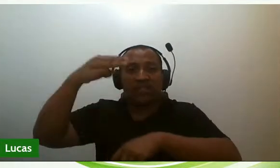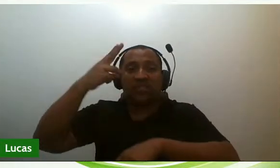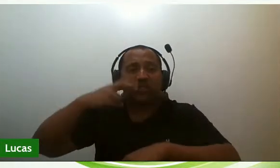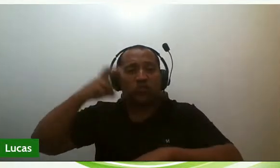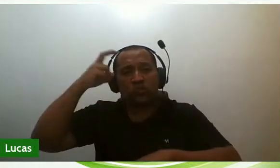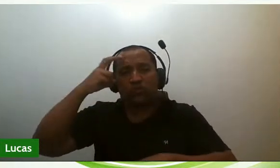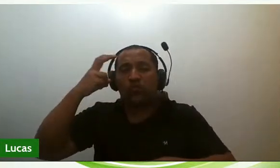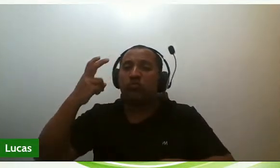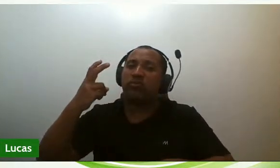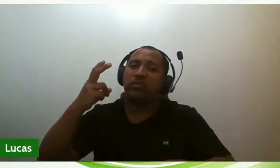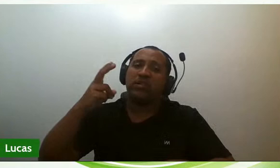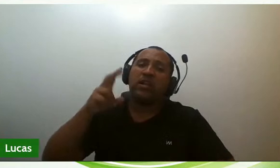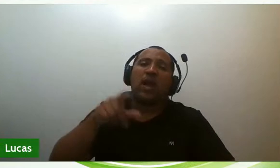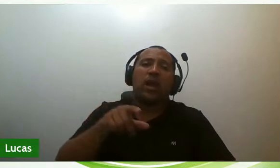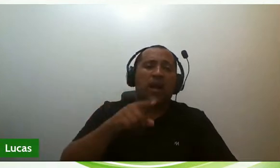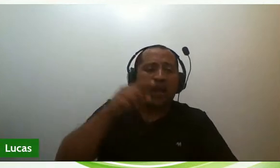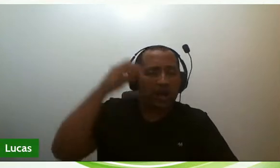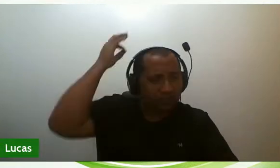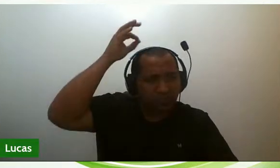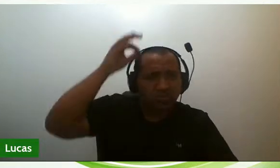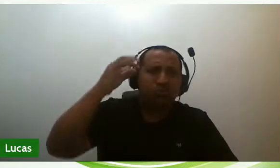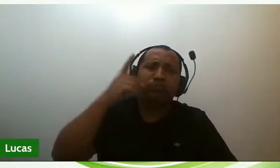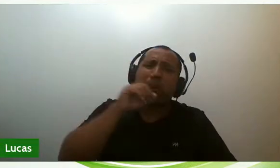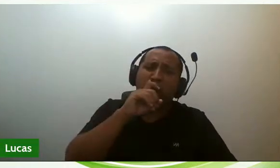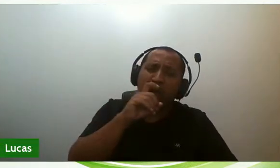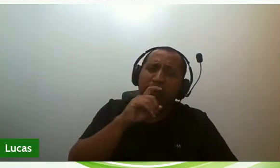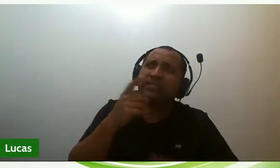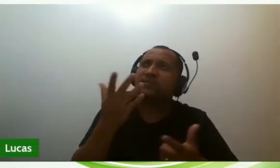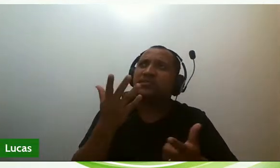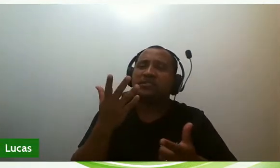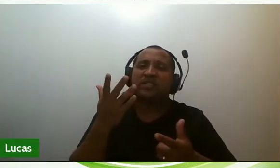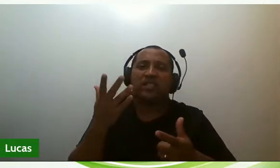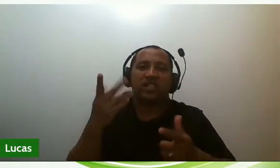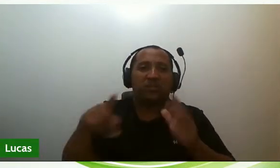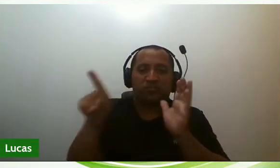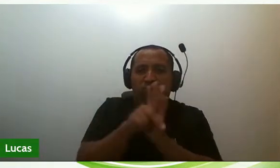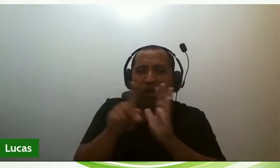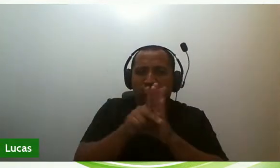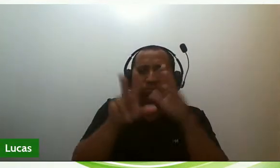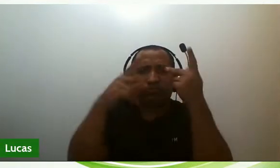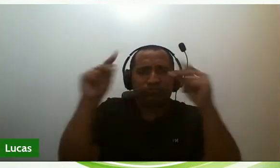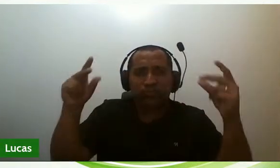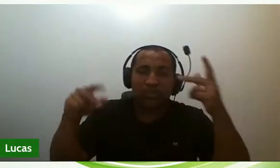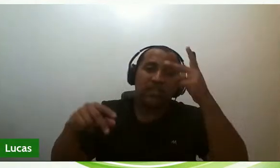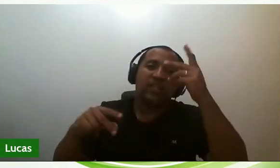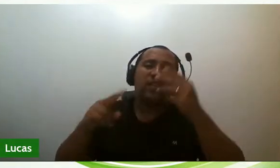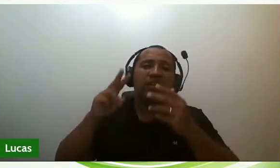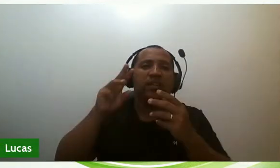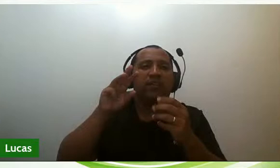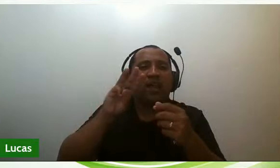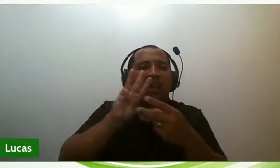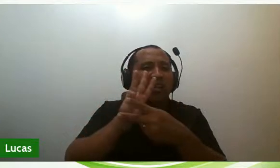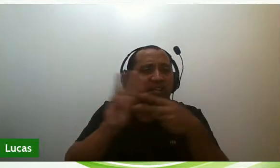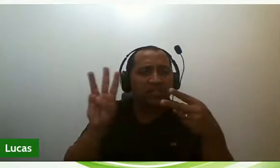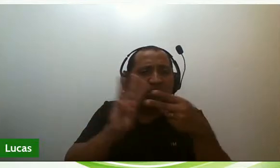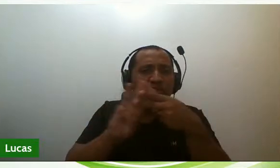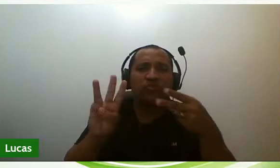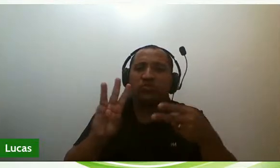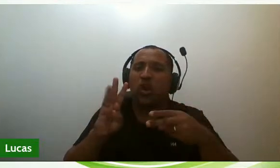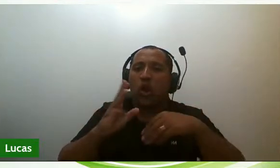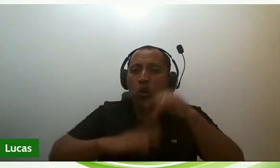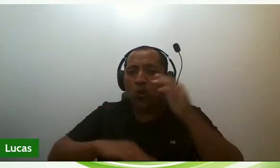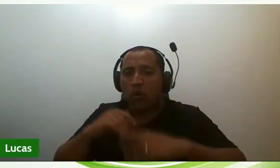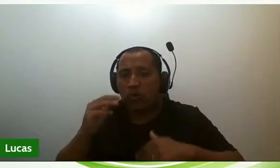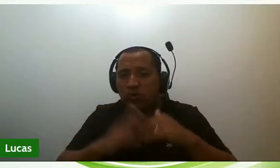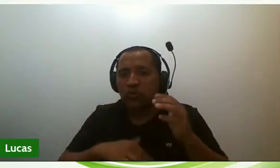popular, pais de santo, índios, caciques, enfim, e que traz experiências, por exemplo, de construções. Então, por que,